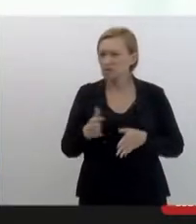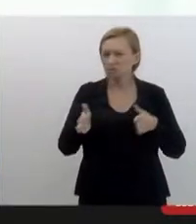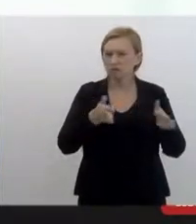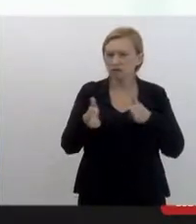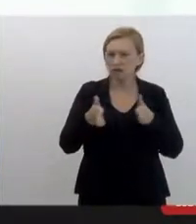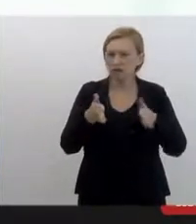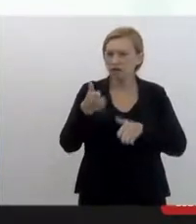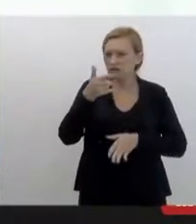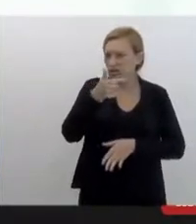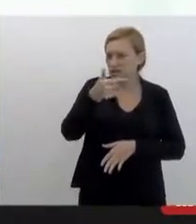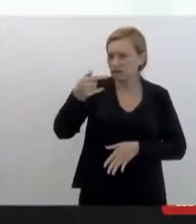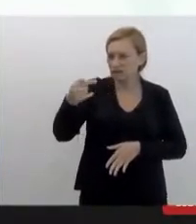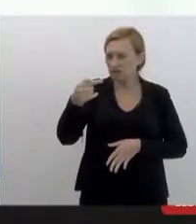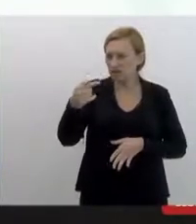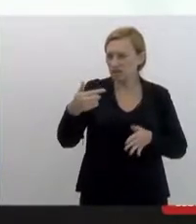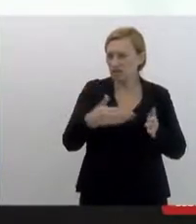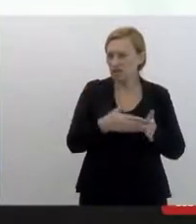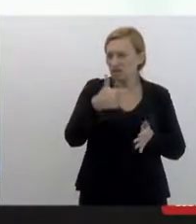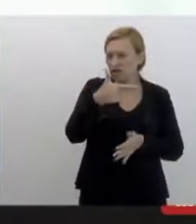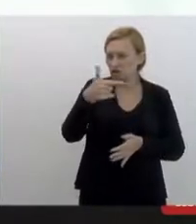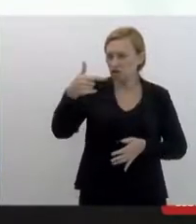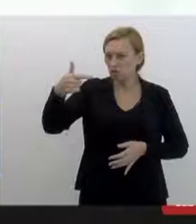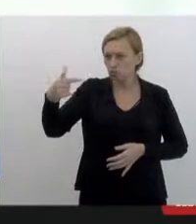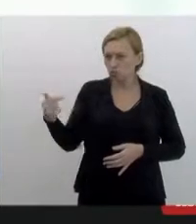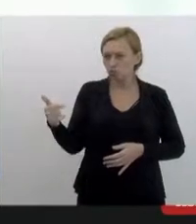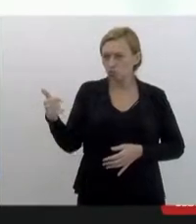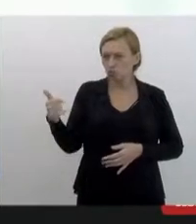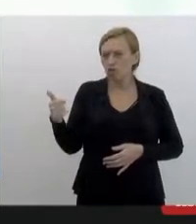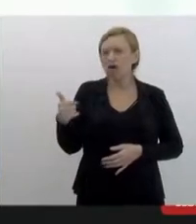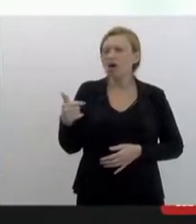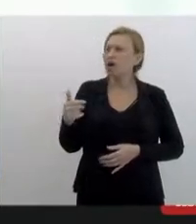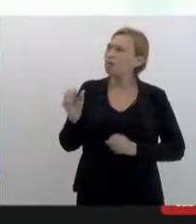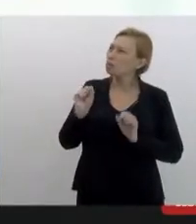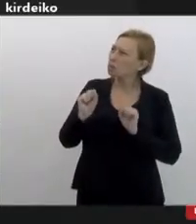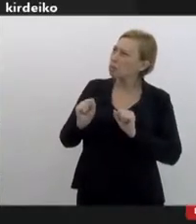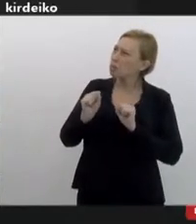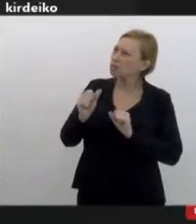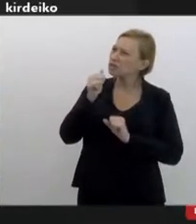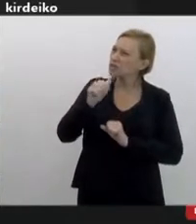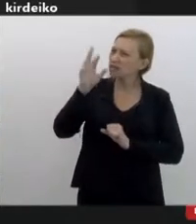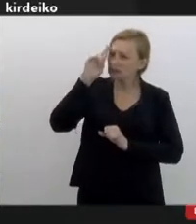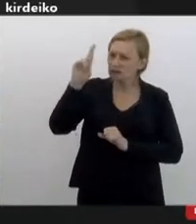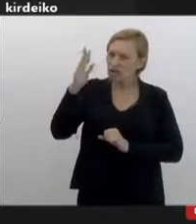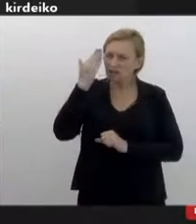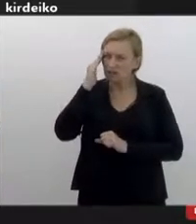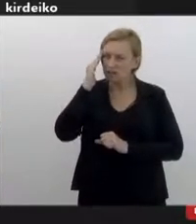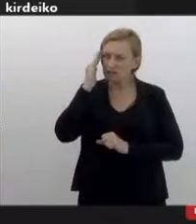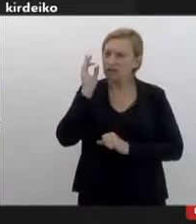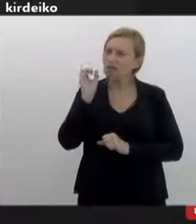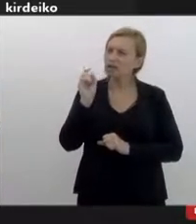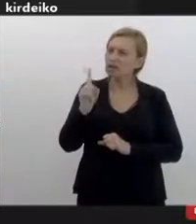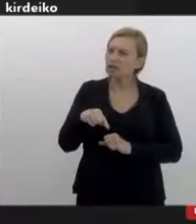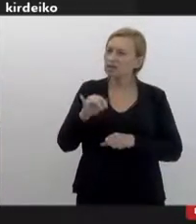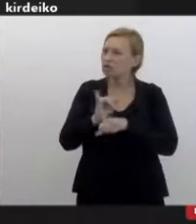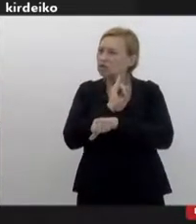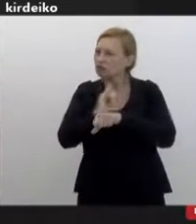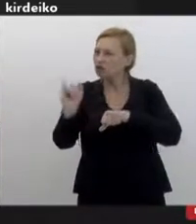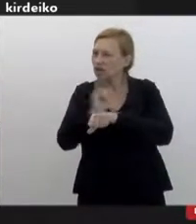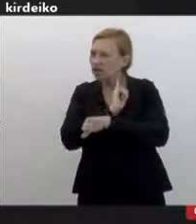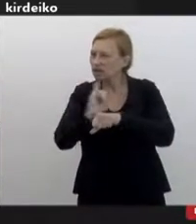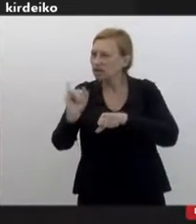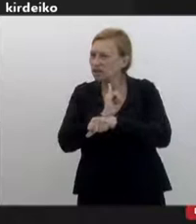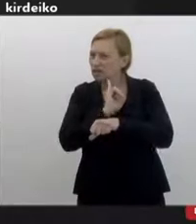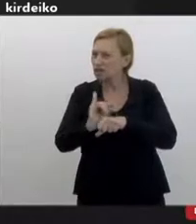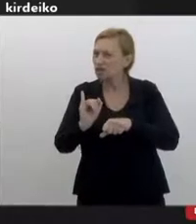de 17 a 21, a senhora pode entender que isso é uma estratégia de um litigante